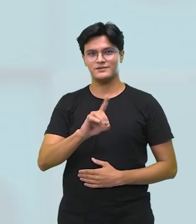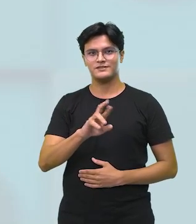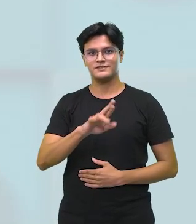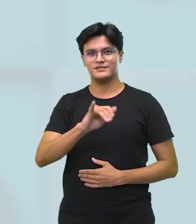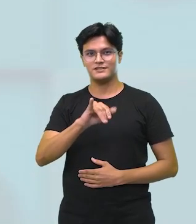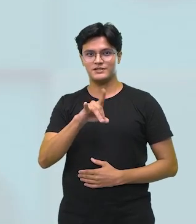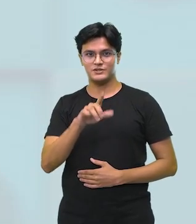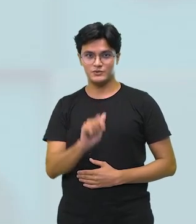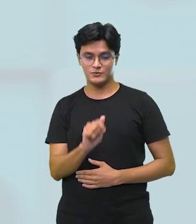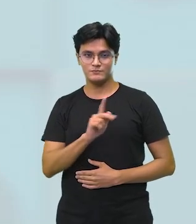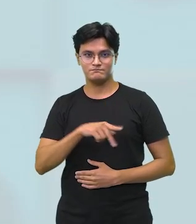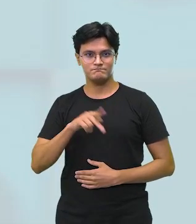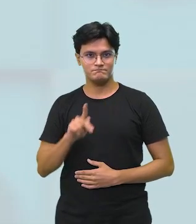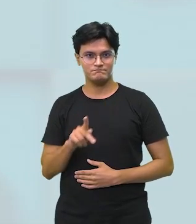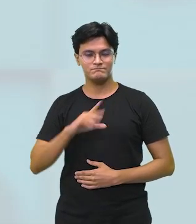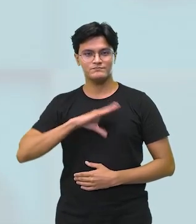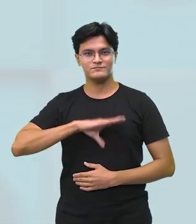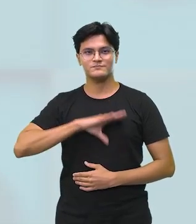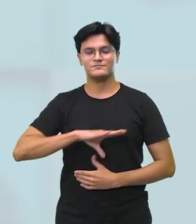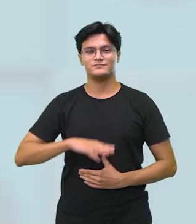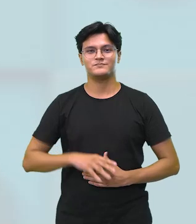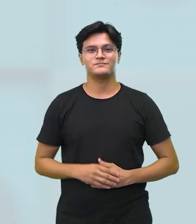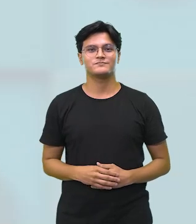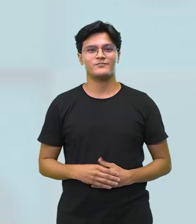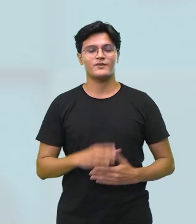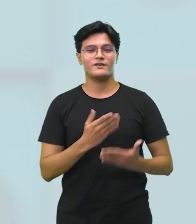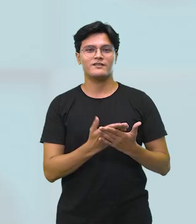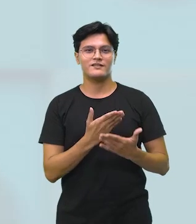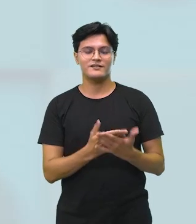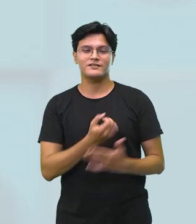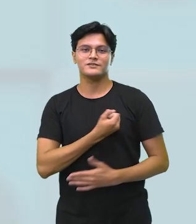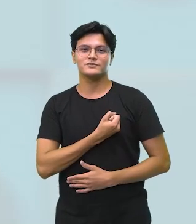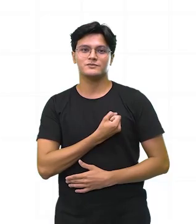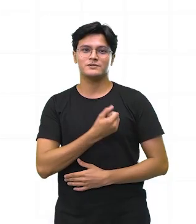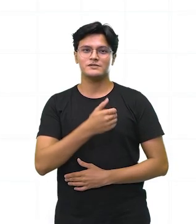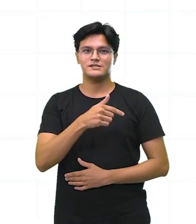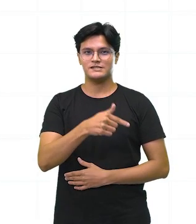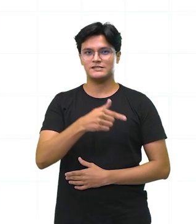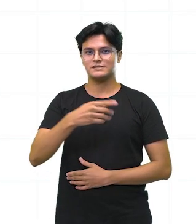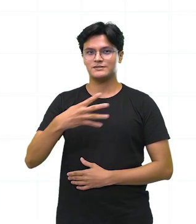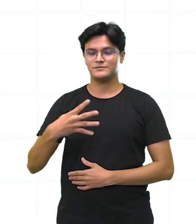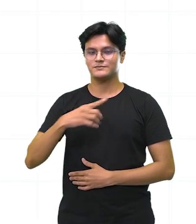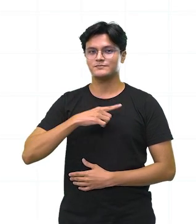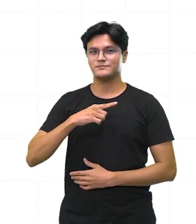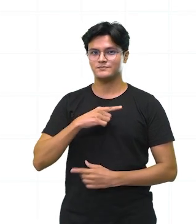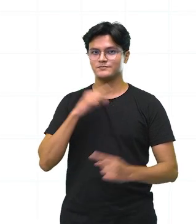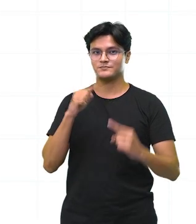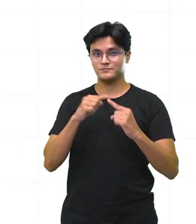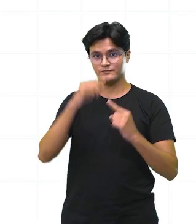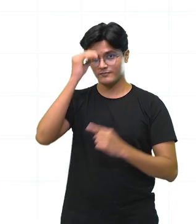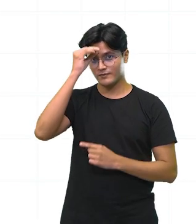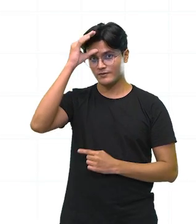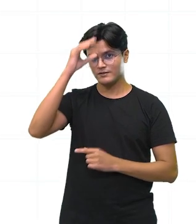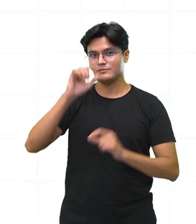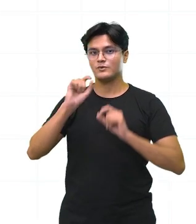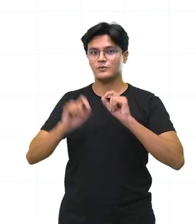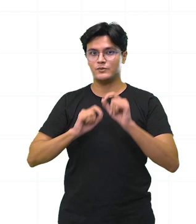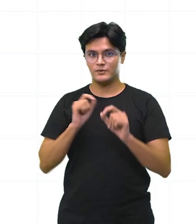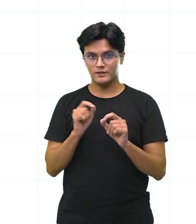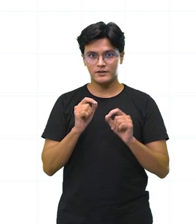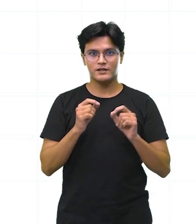ministrante deste componente a nossa aula de número 74 tem como objeto de conhecimento a variação